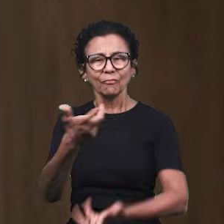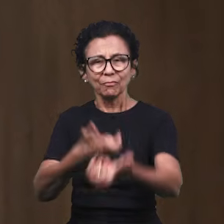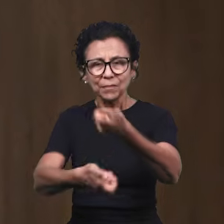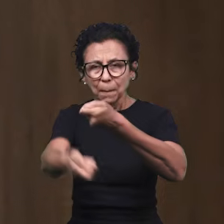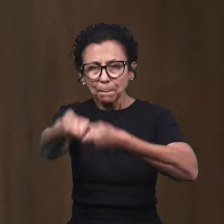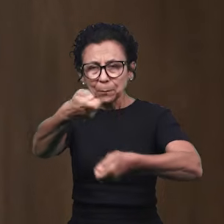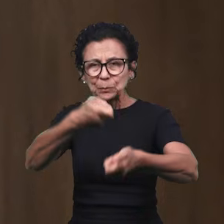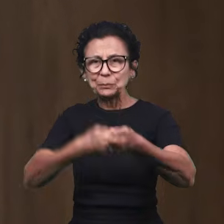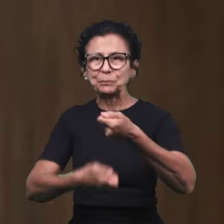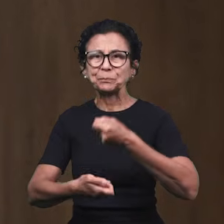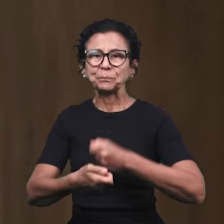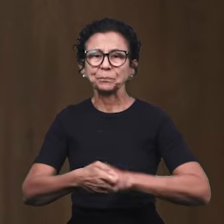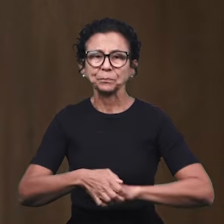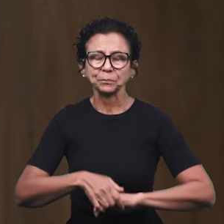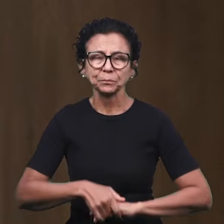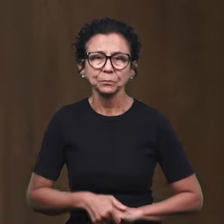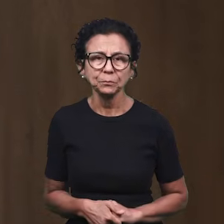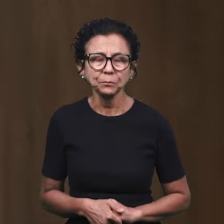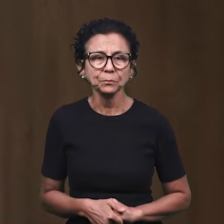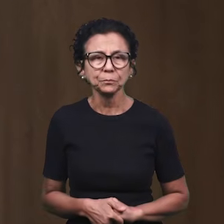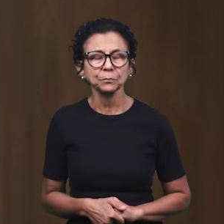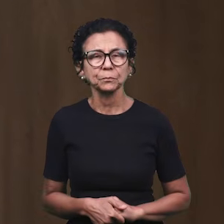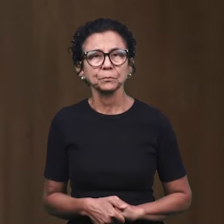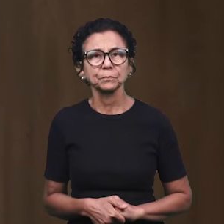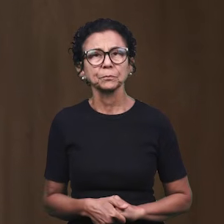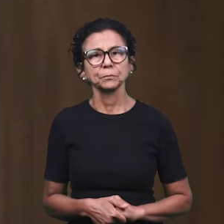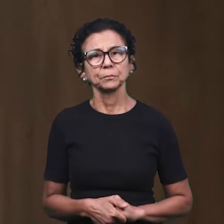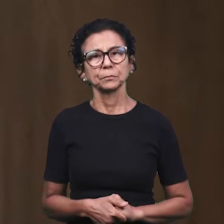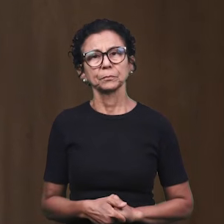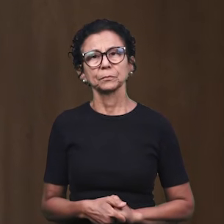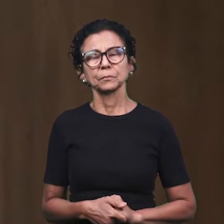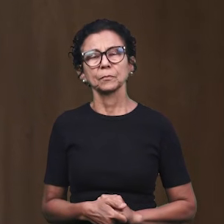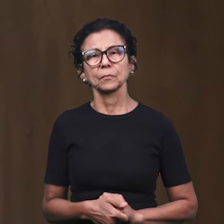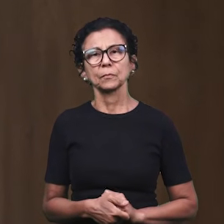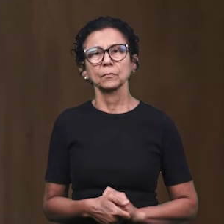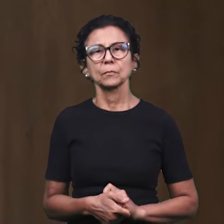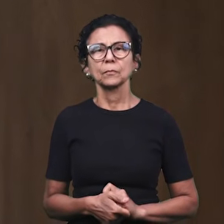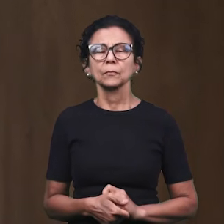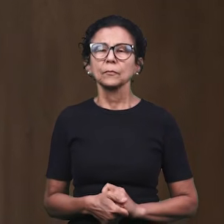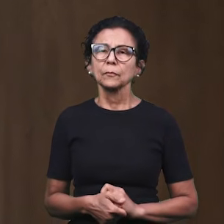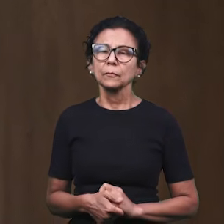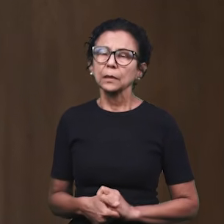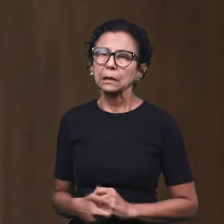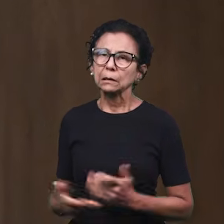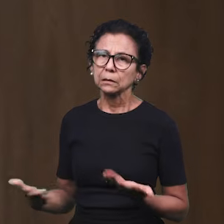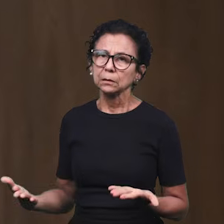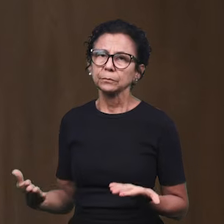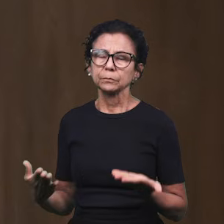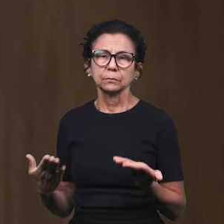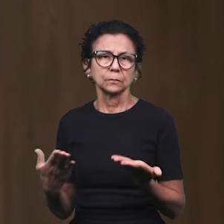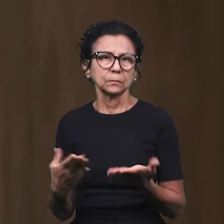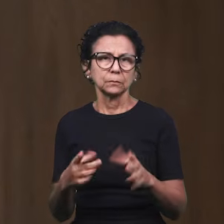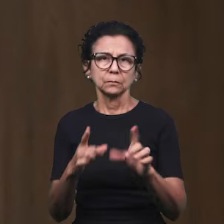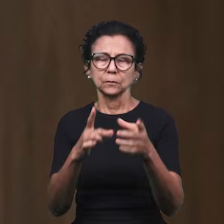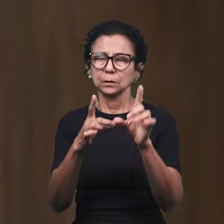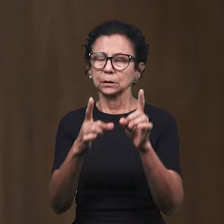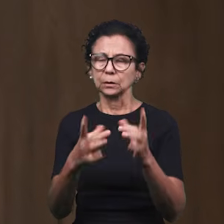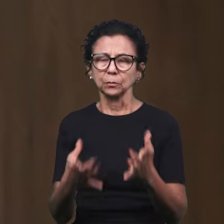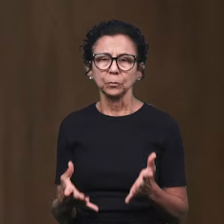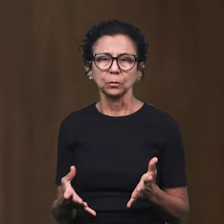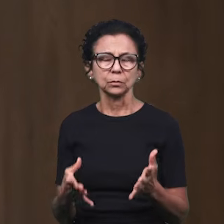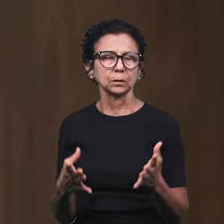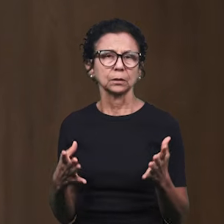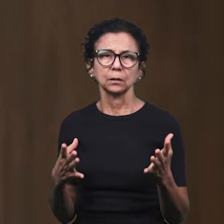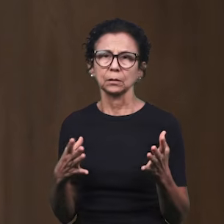vida deles, mudou o futuro deles, como foi falado aqui, né? Mudaram de vida. Por quê? Porque viram que no Senhor,